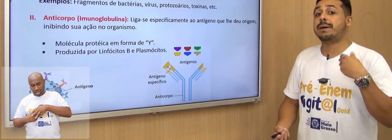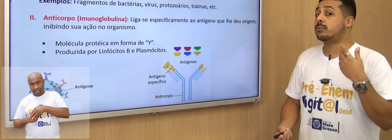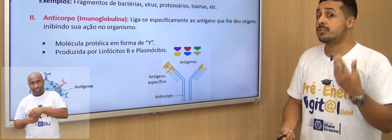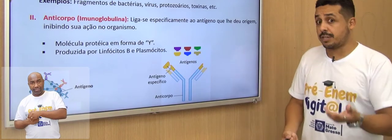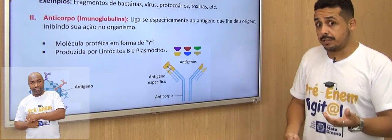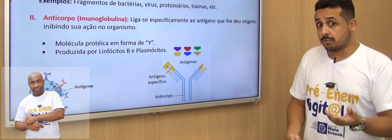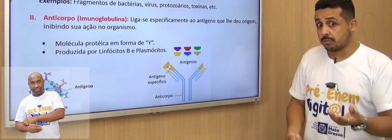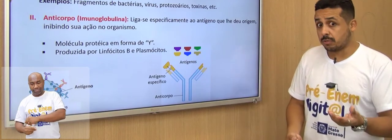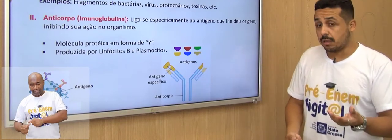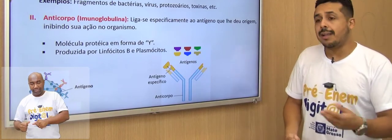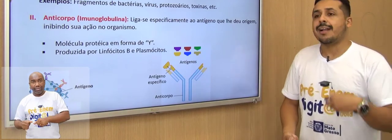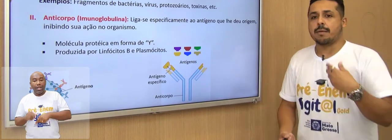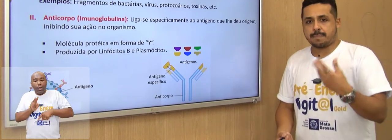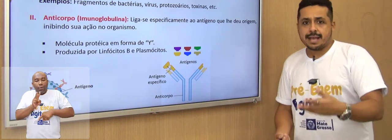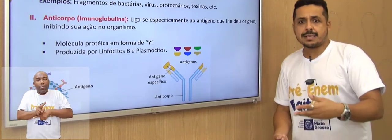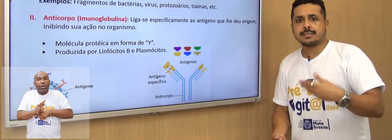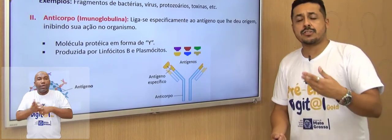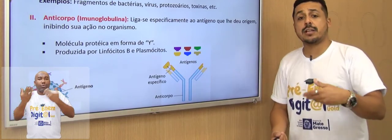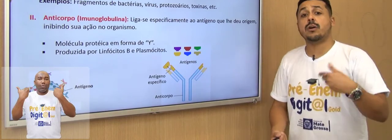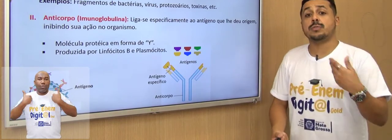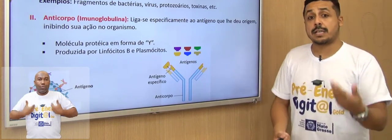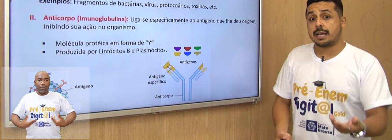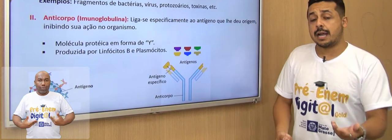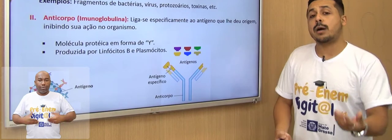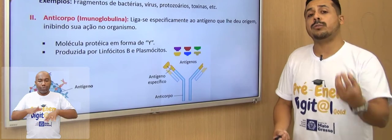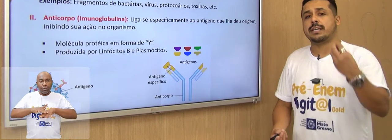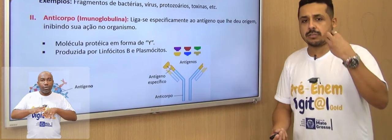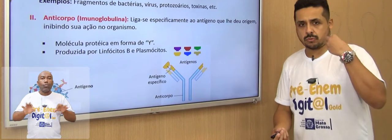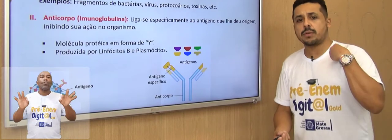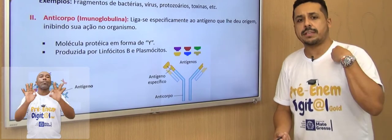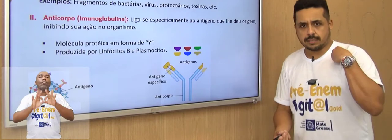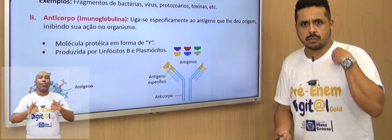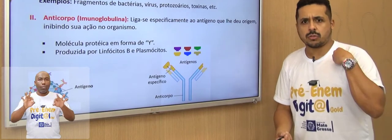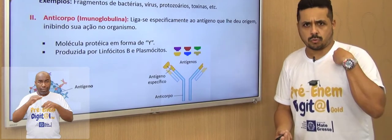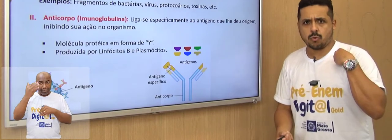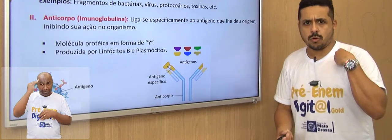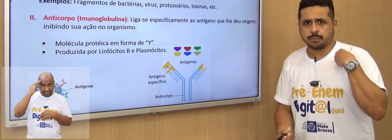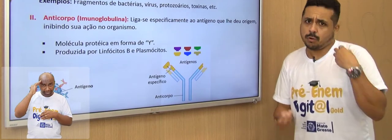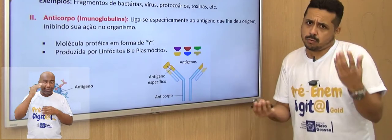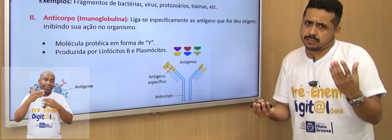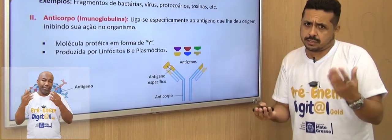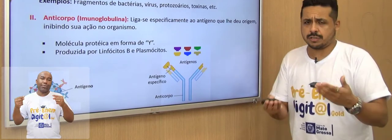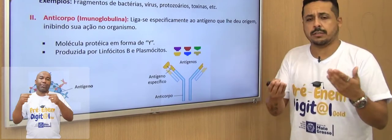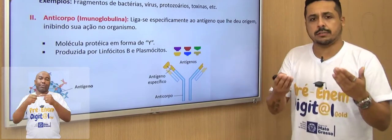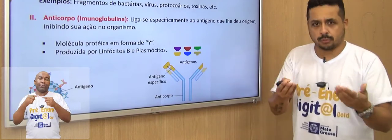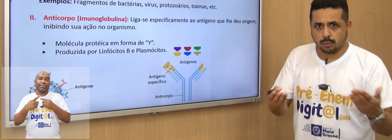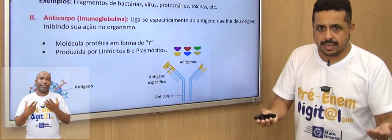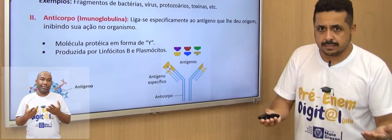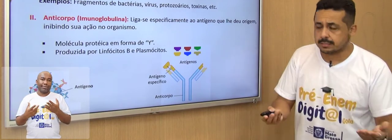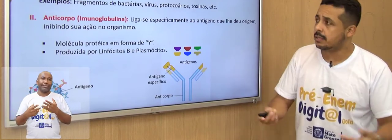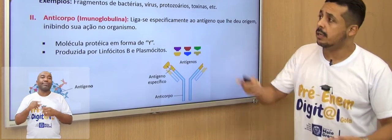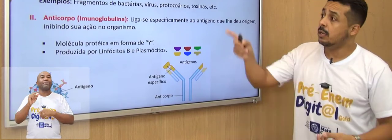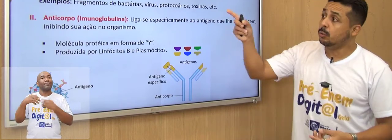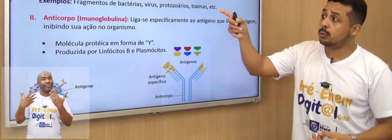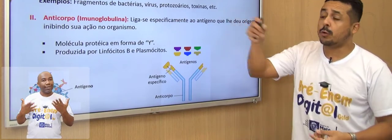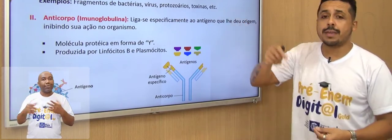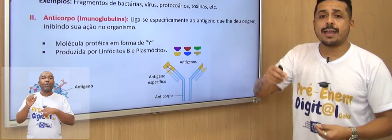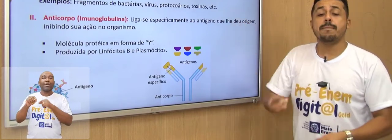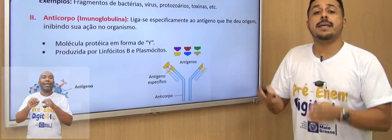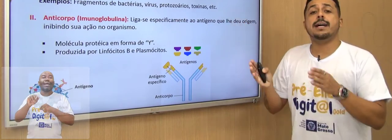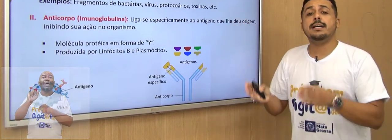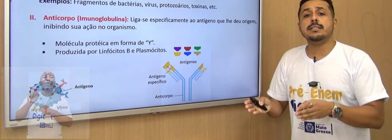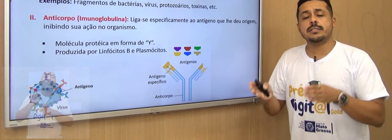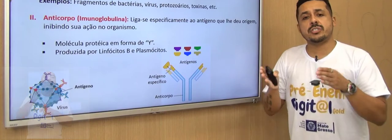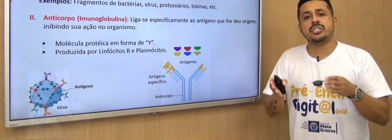agentes patogênicos capazes de causar alterações em nosso corpo, ou seja, doenças, o nome